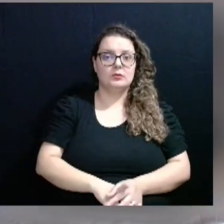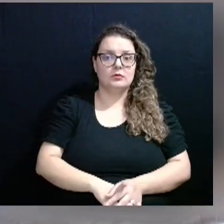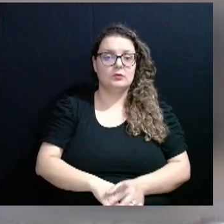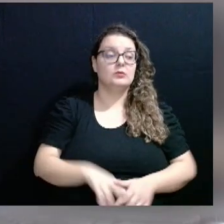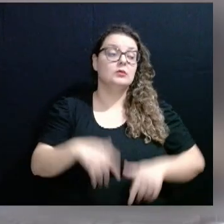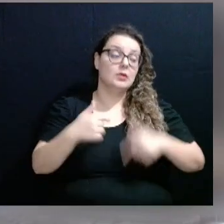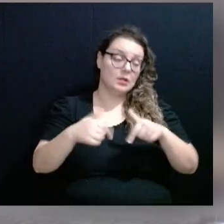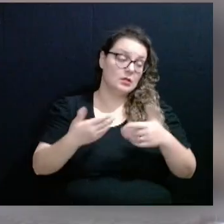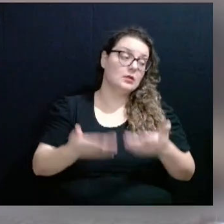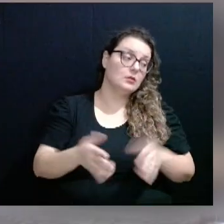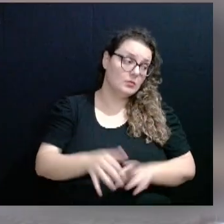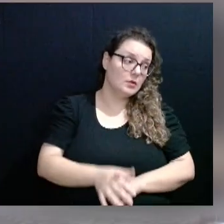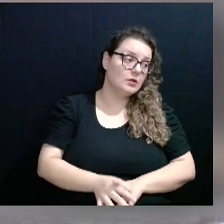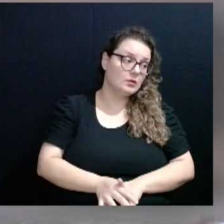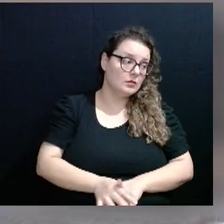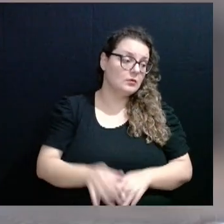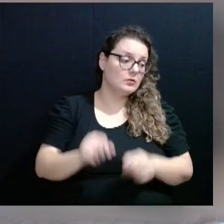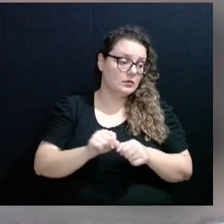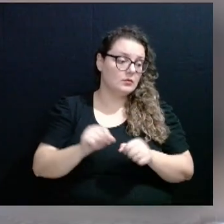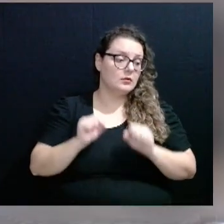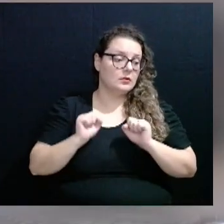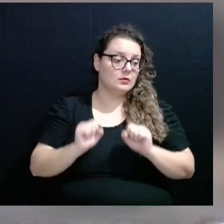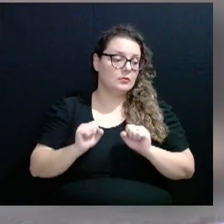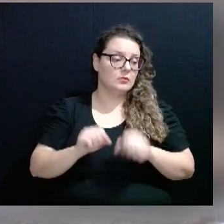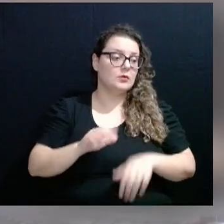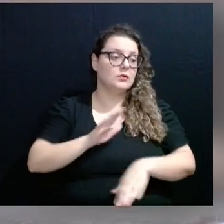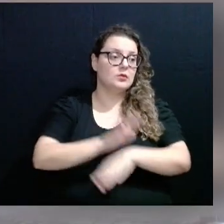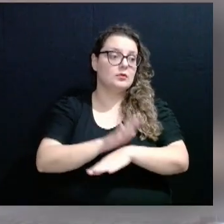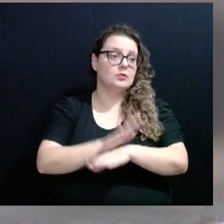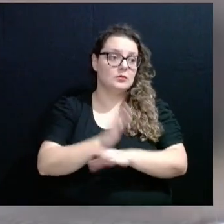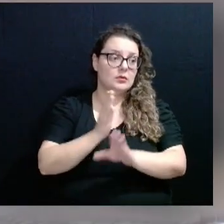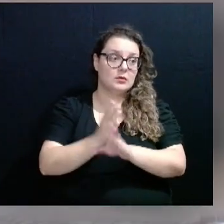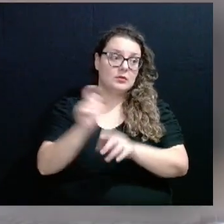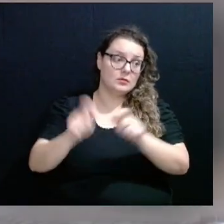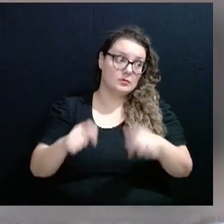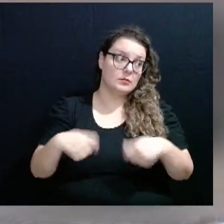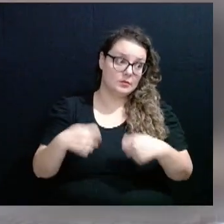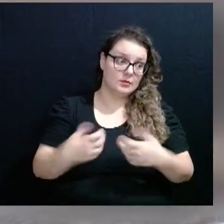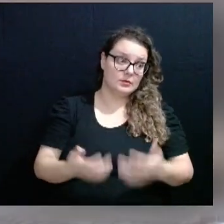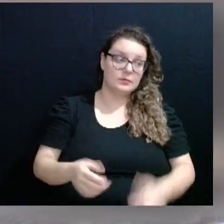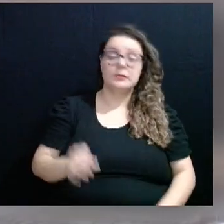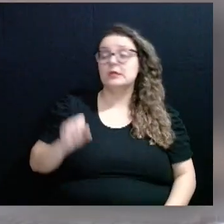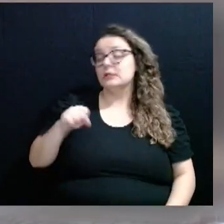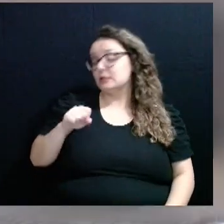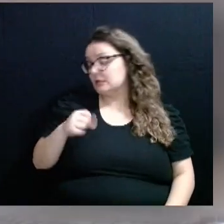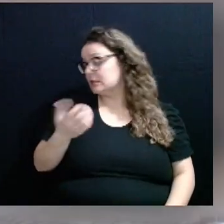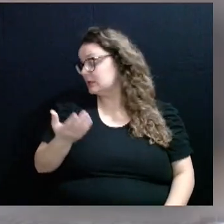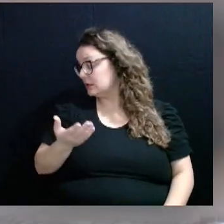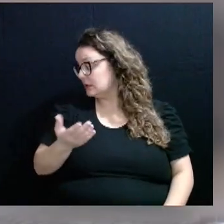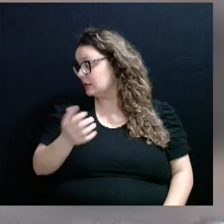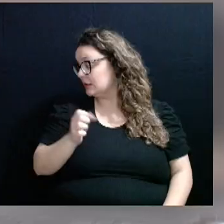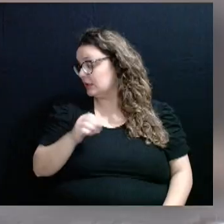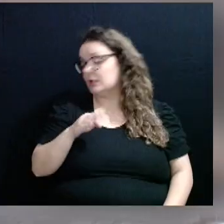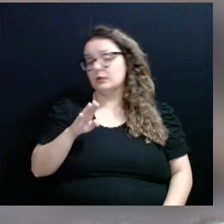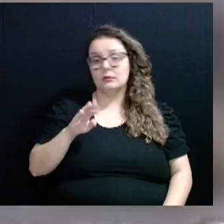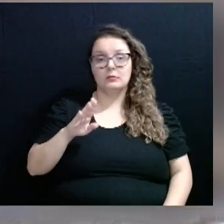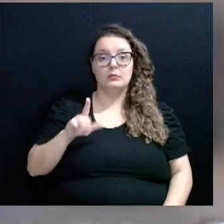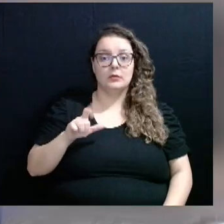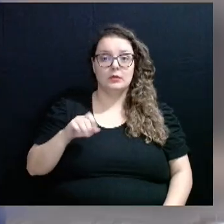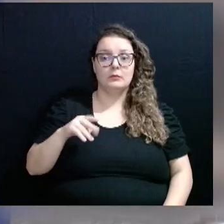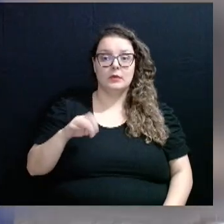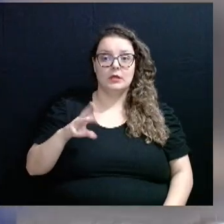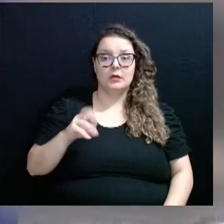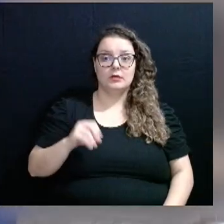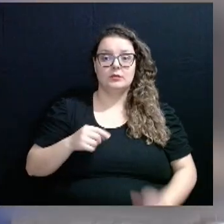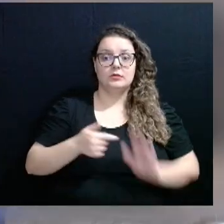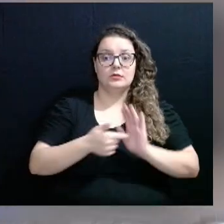foi o que ajudou a encontrar quem deveria ser encontrado. Pois é, um caso emblemático que mostra a importância desse